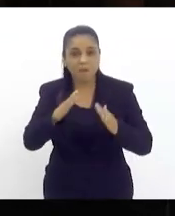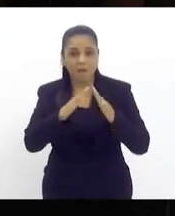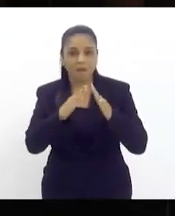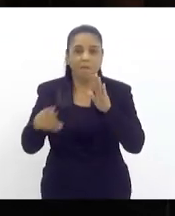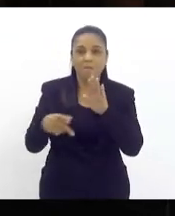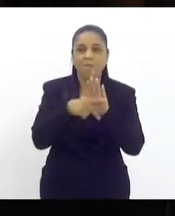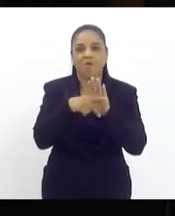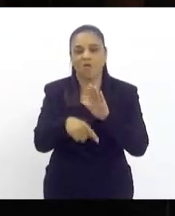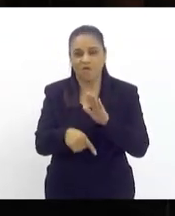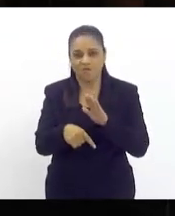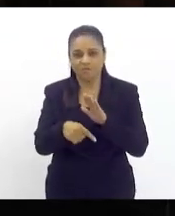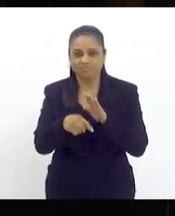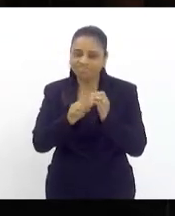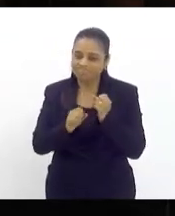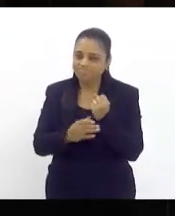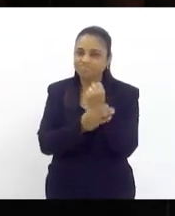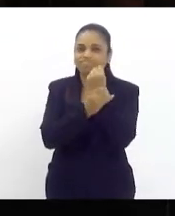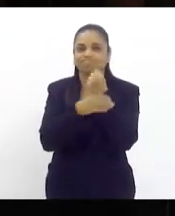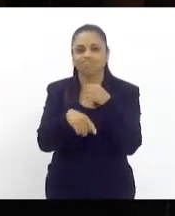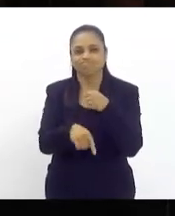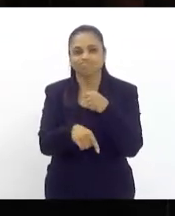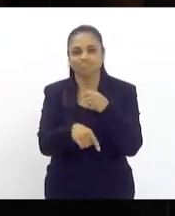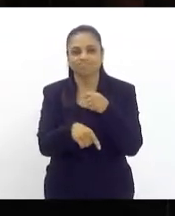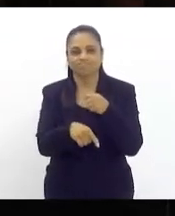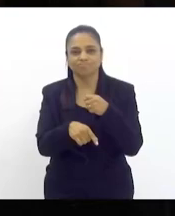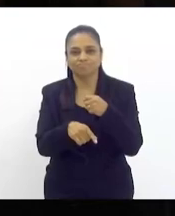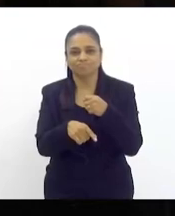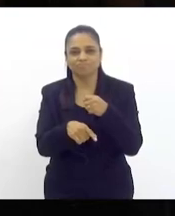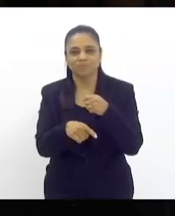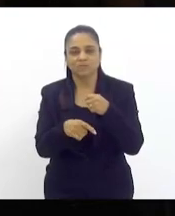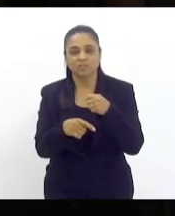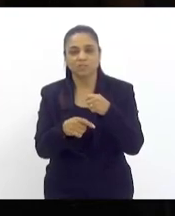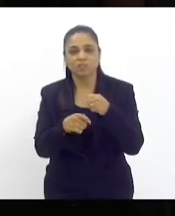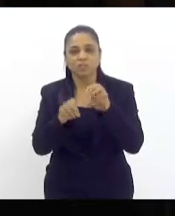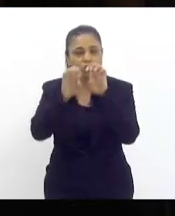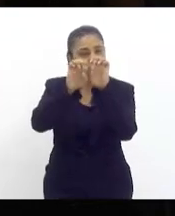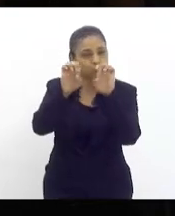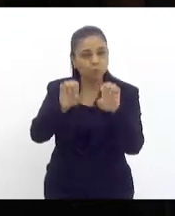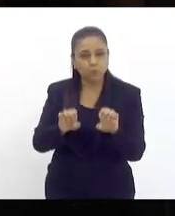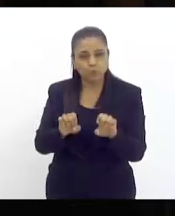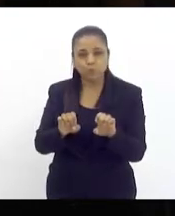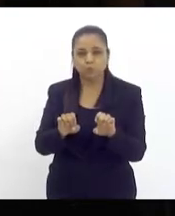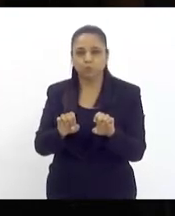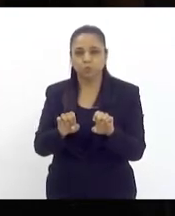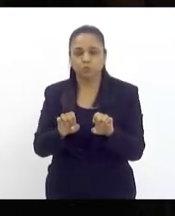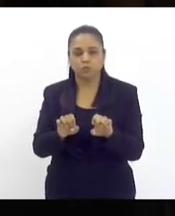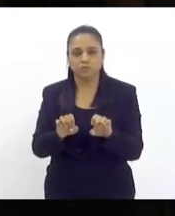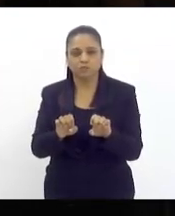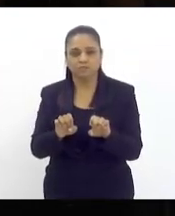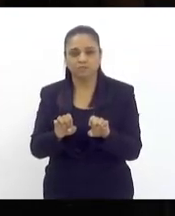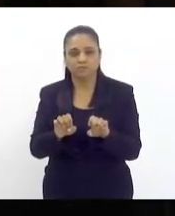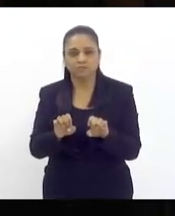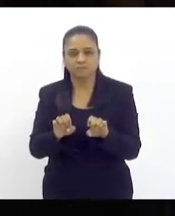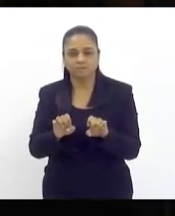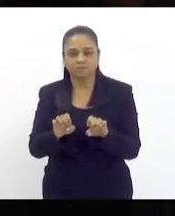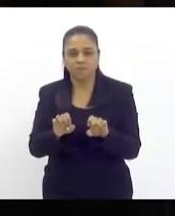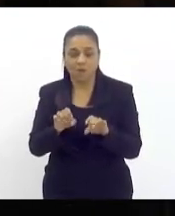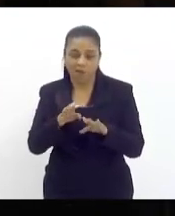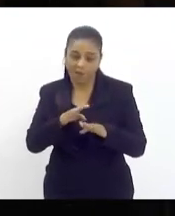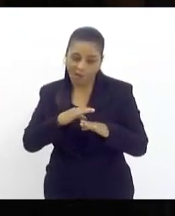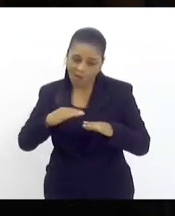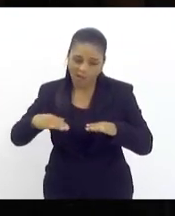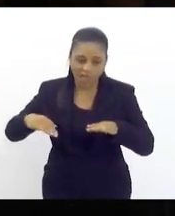é Garanta que tem ali uma infraestrutura de seja ao redor